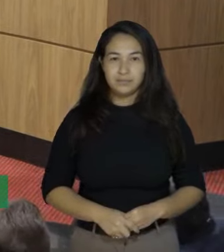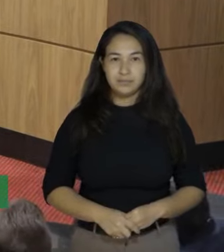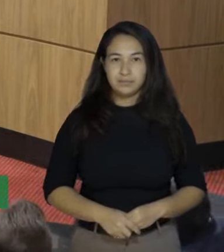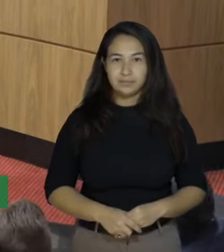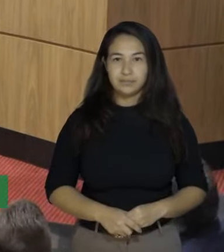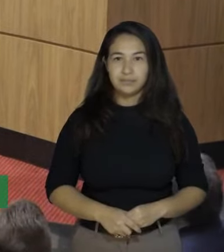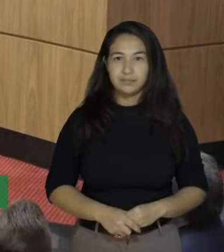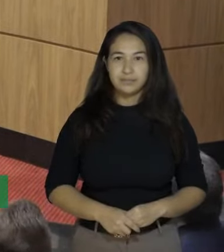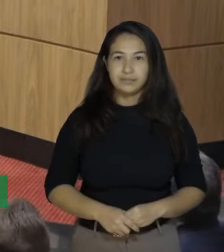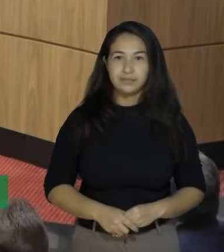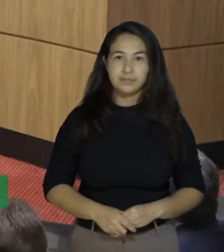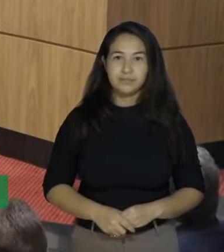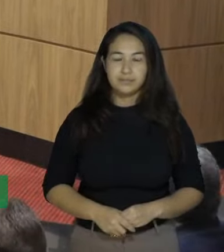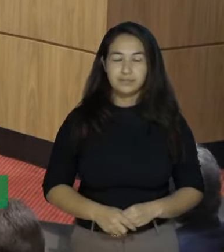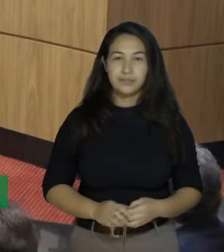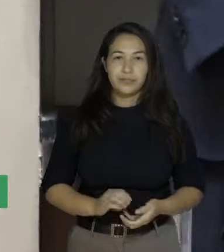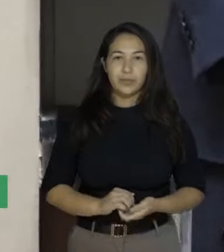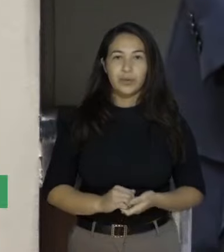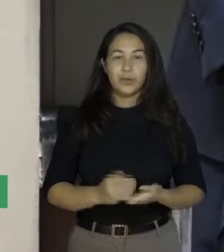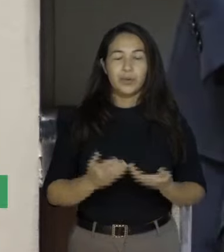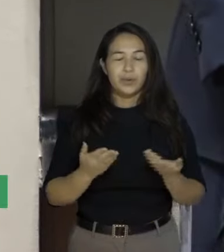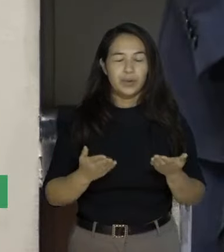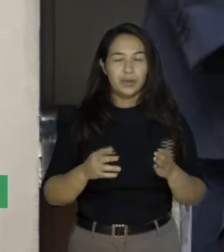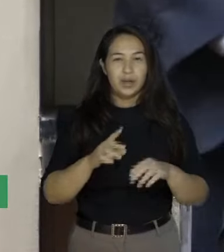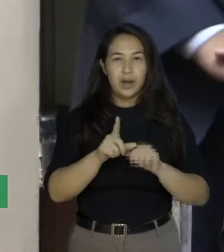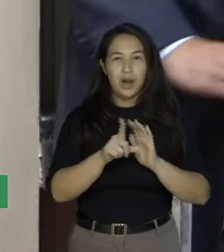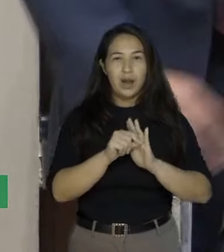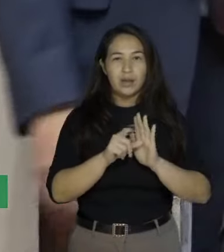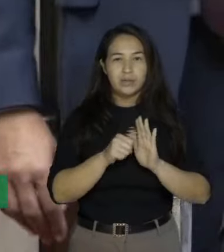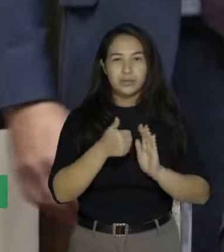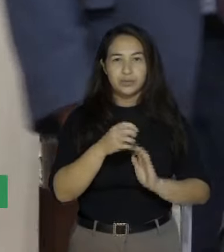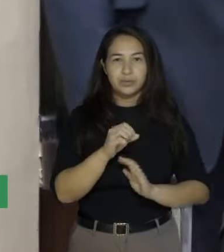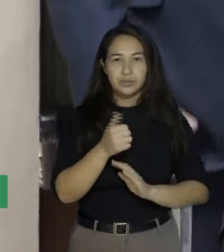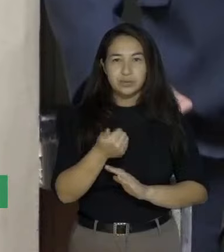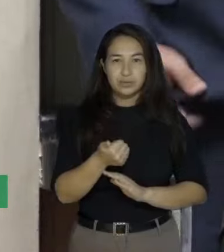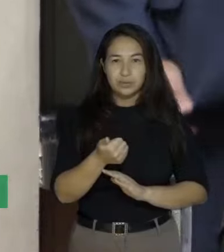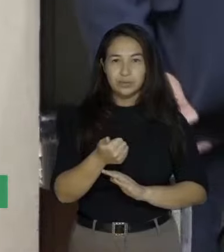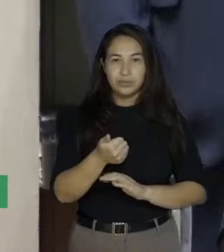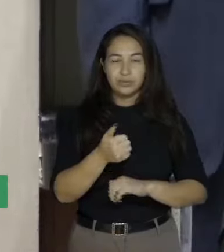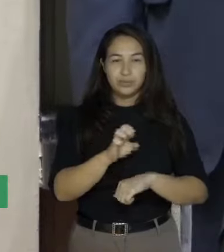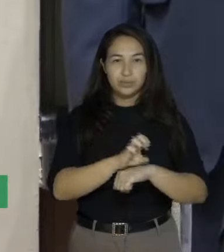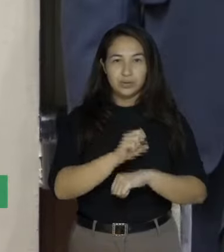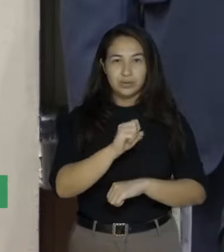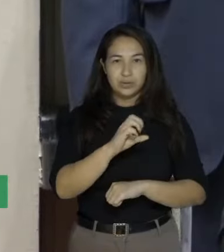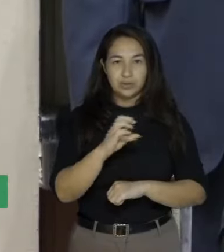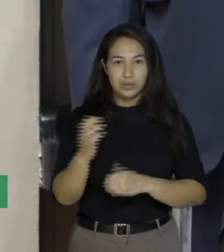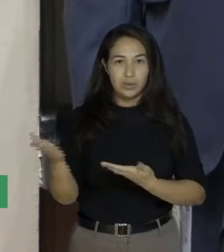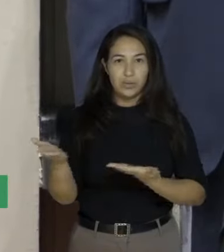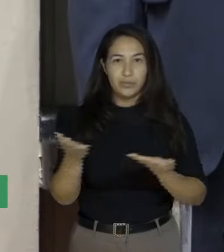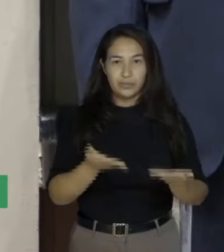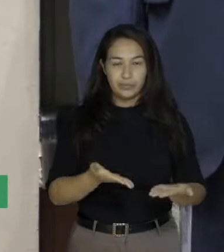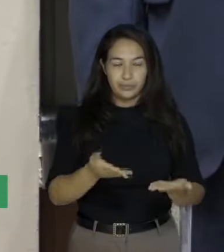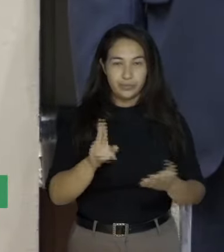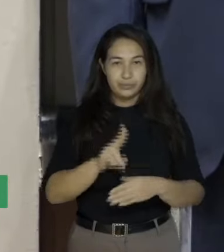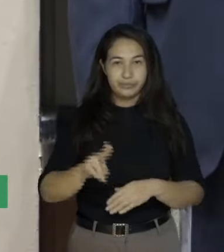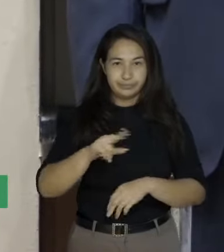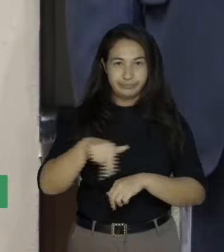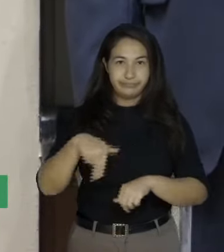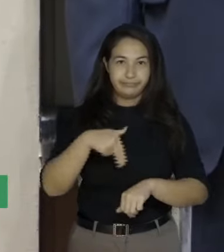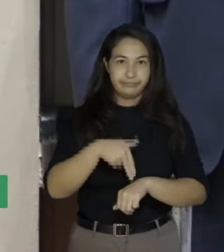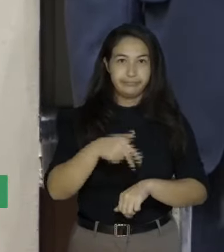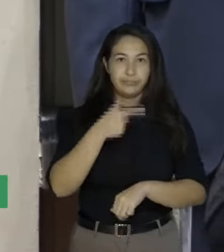para o comprimento do que dispõe o artigo 101 da Constituição do Estado de Santa Catarina convido para fazer o uso da palavra o Excelentíssimo